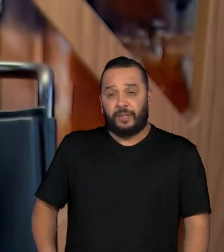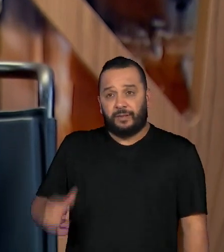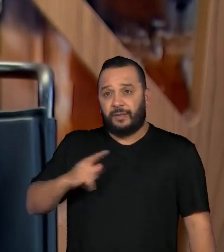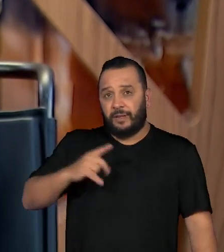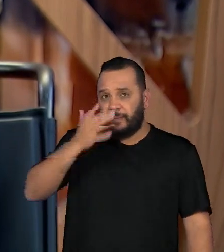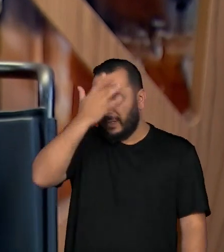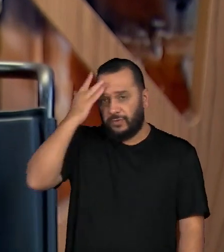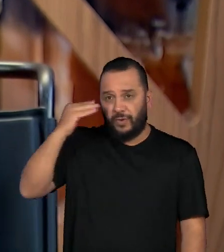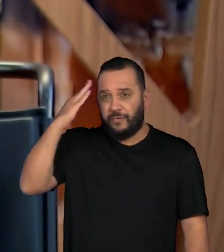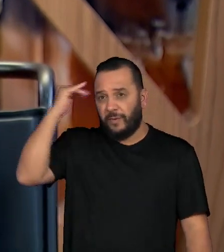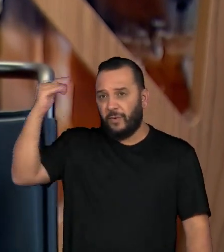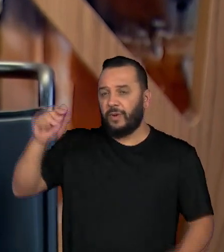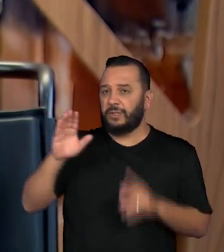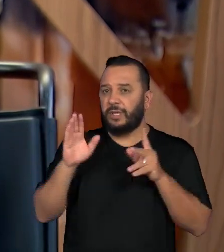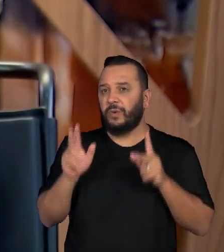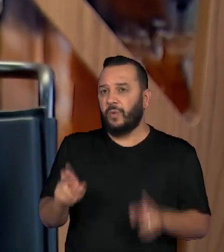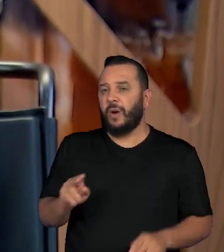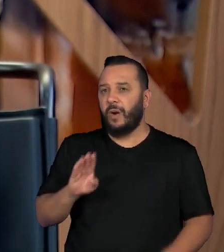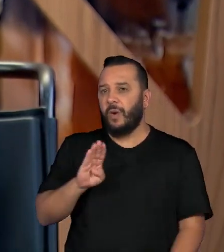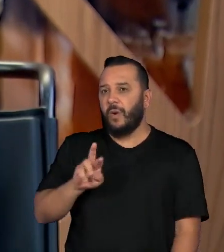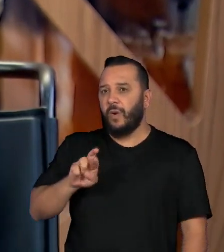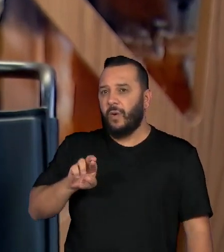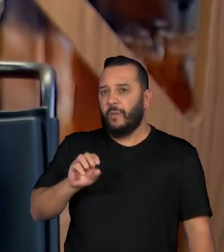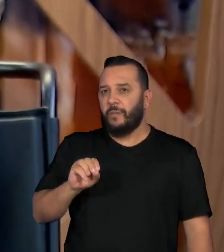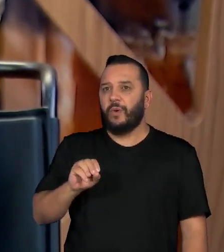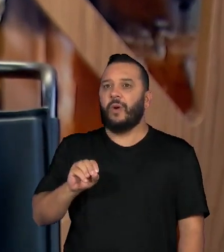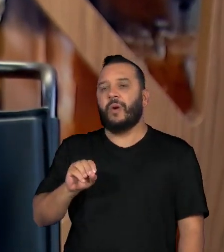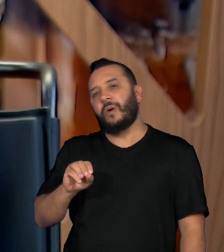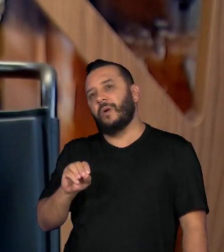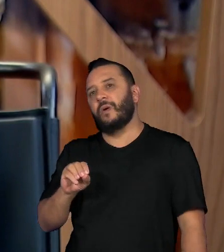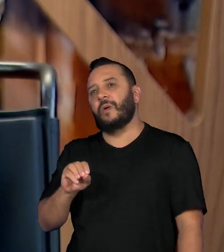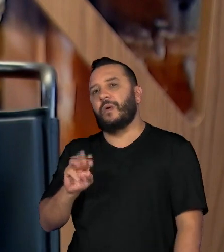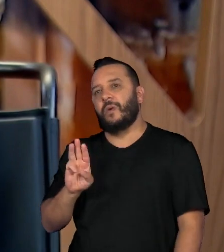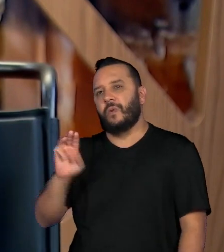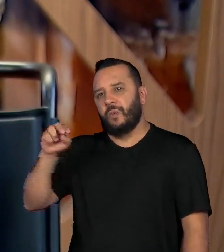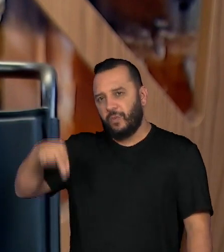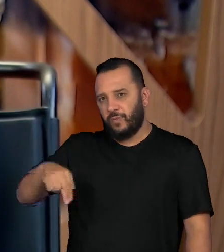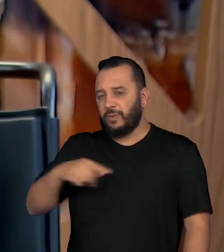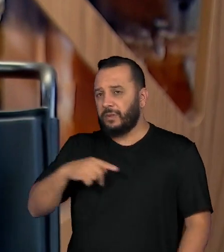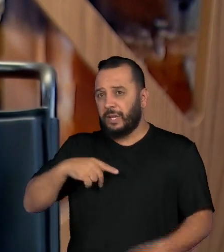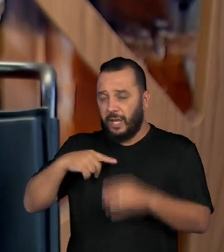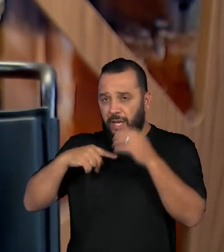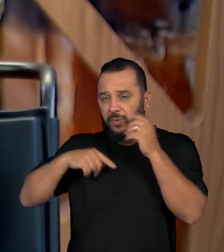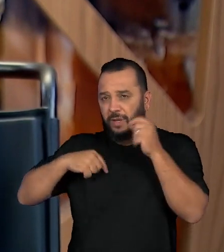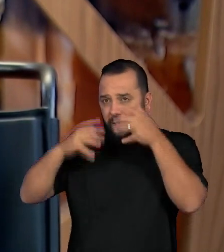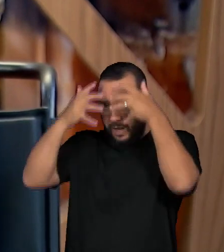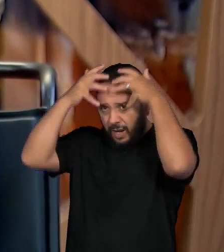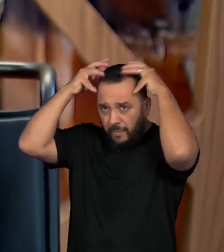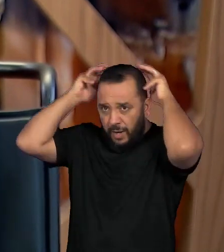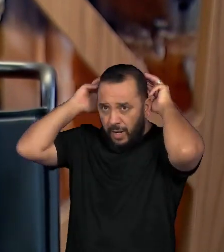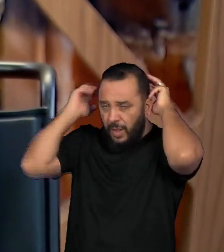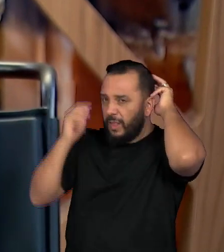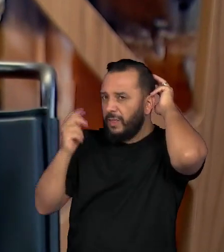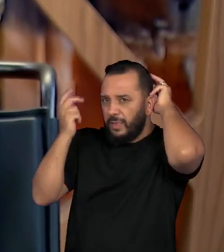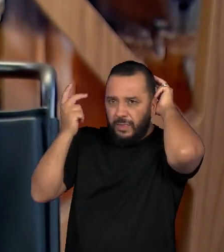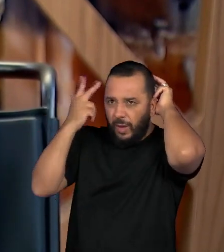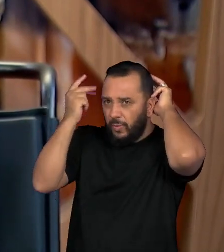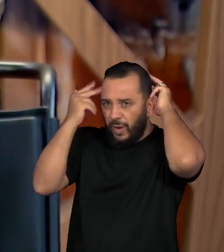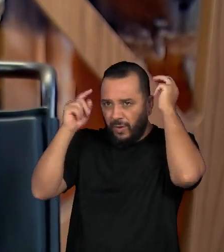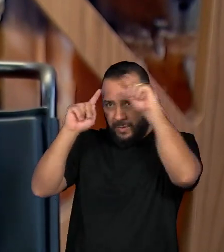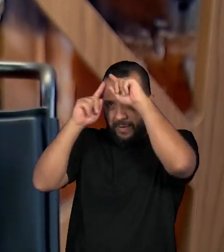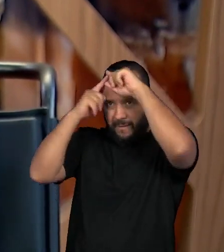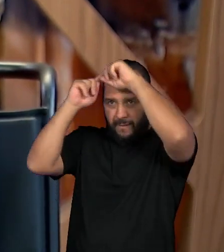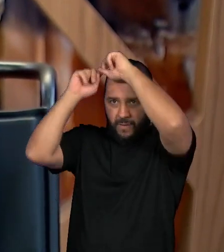artistas como Mano Brown ostentam um cabelo natural, né, uma trança nagô, quem gosta dele,